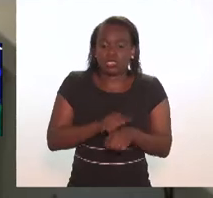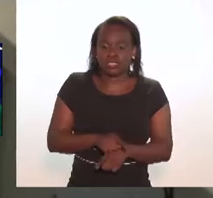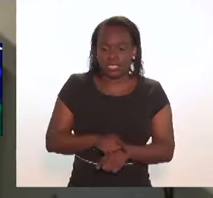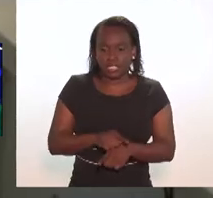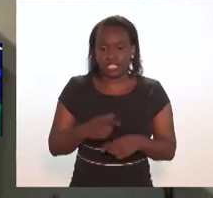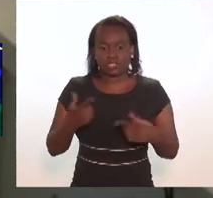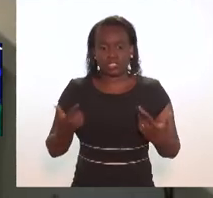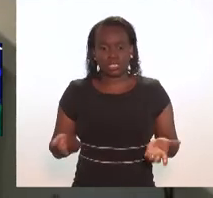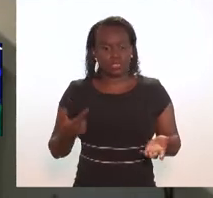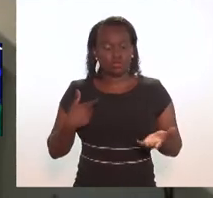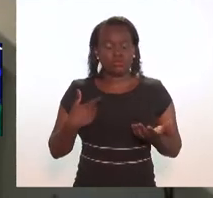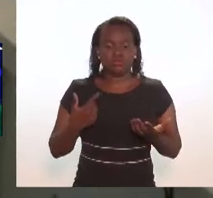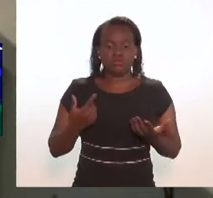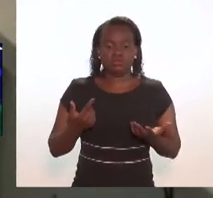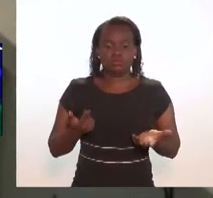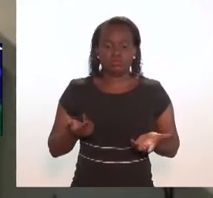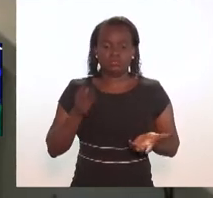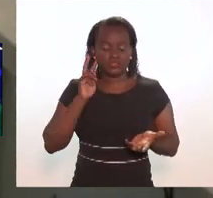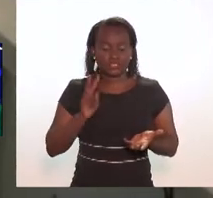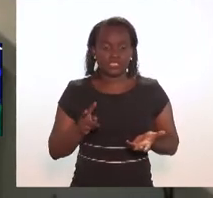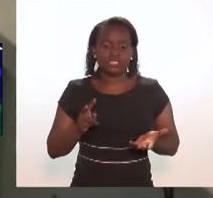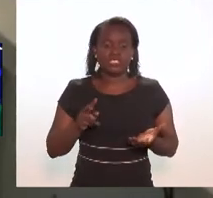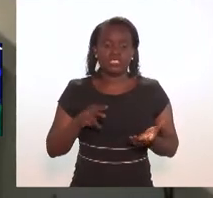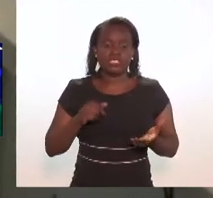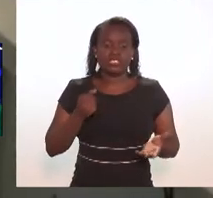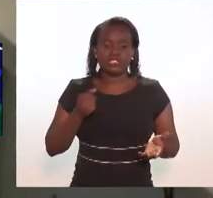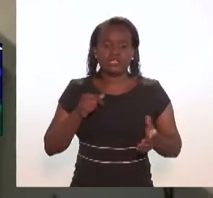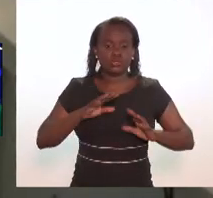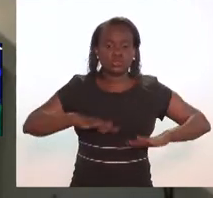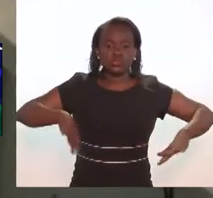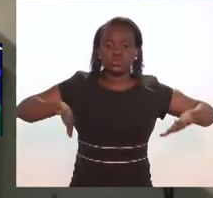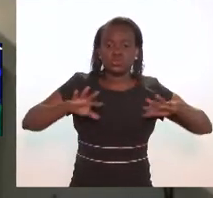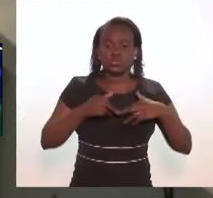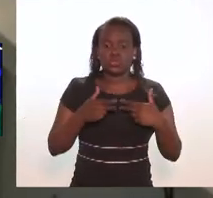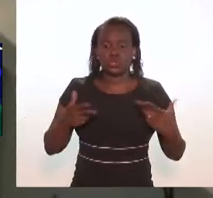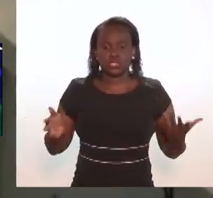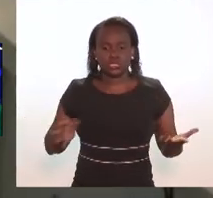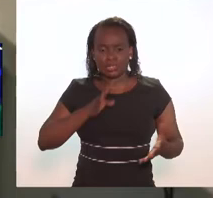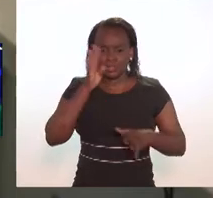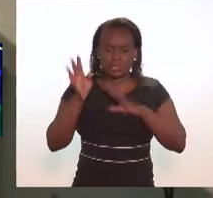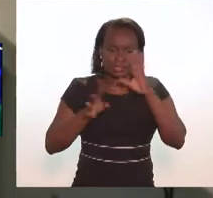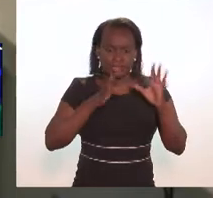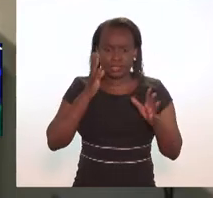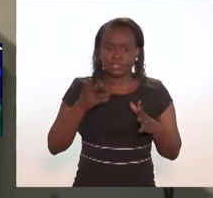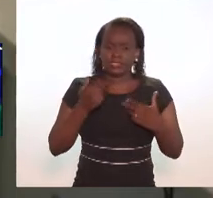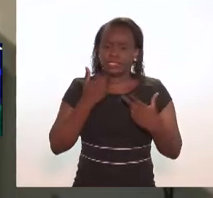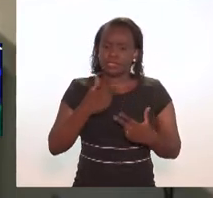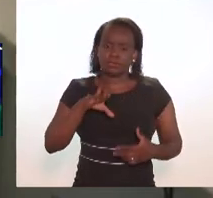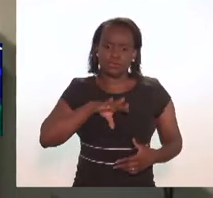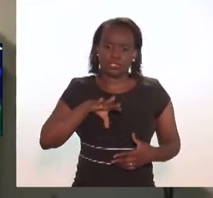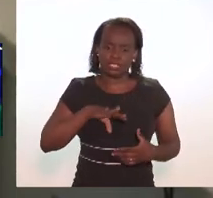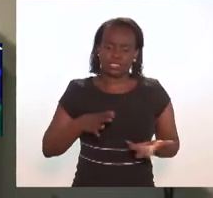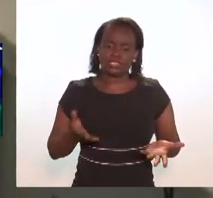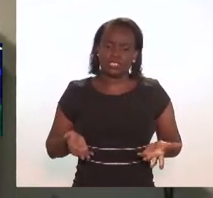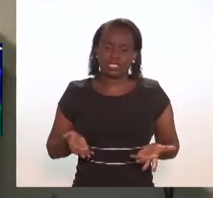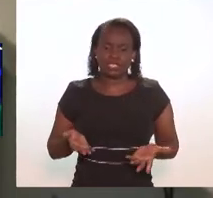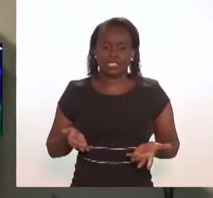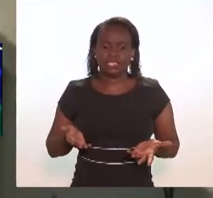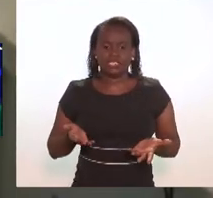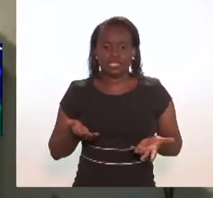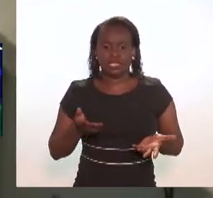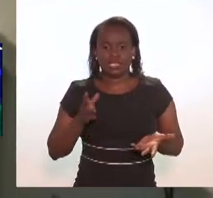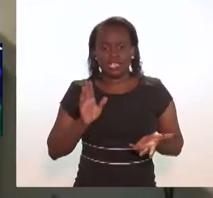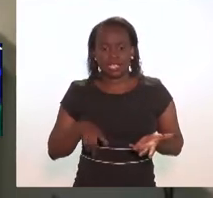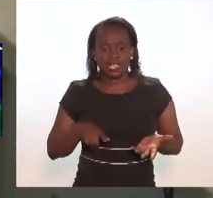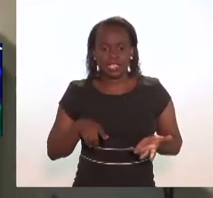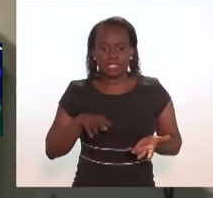me submeto a toda sorte de anglicismos na língua viva. É site,